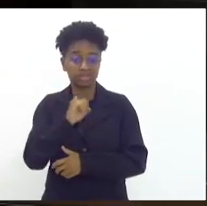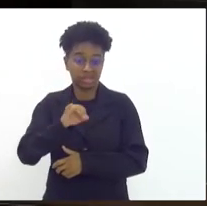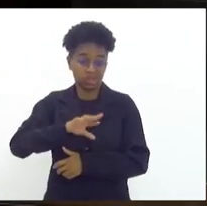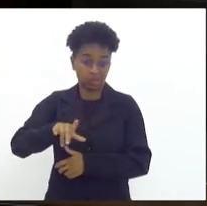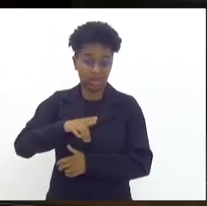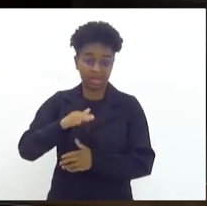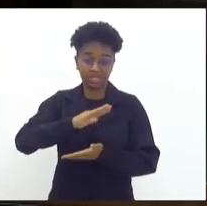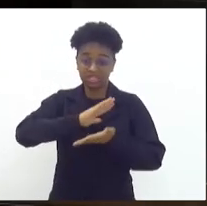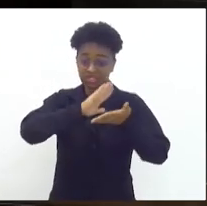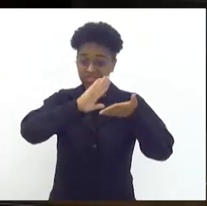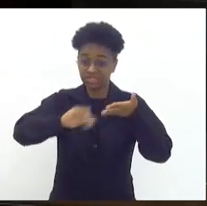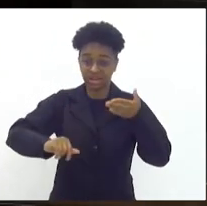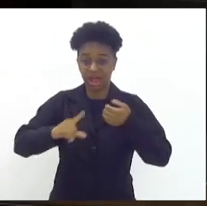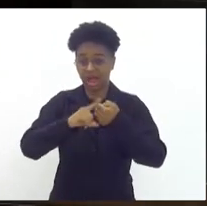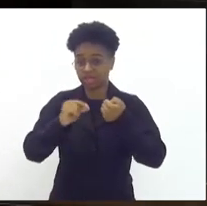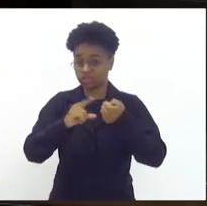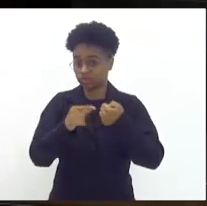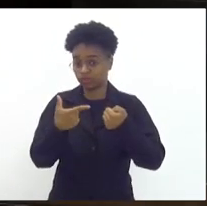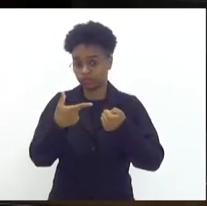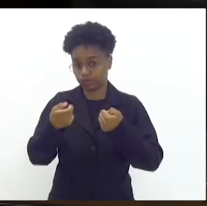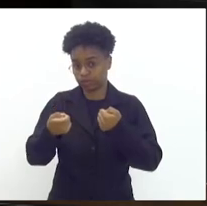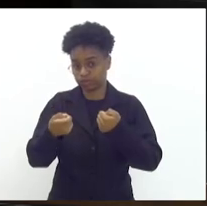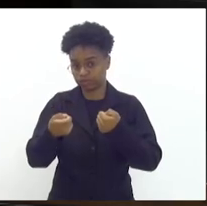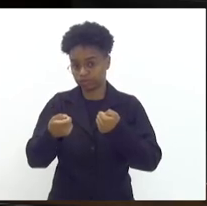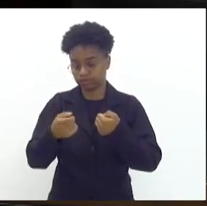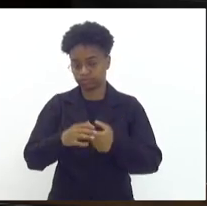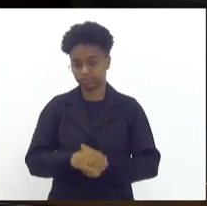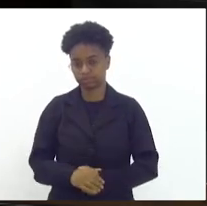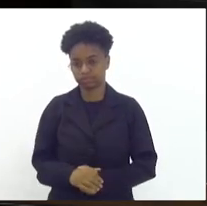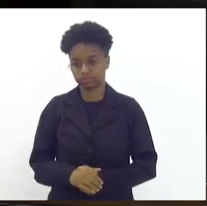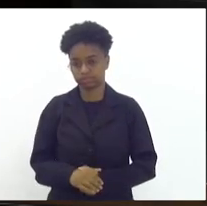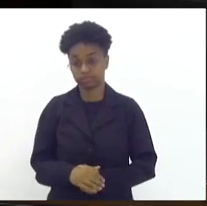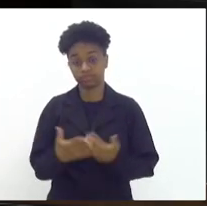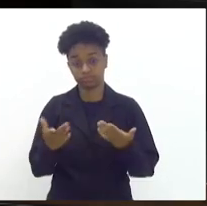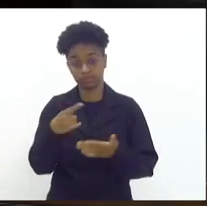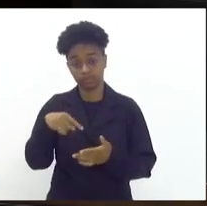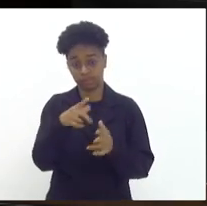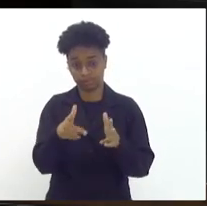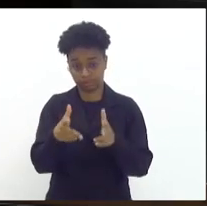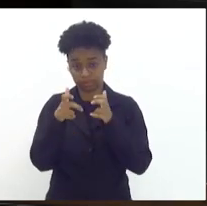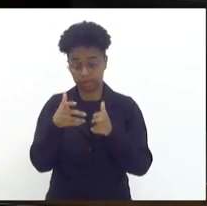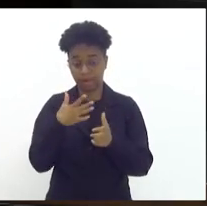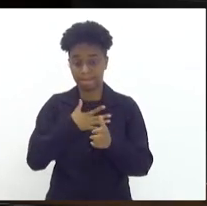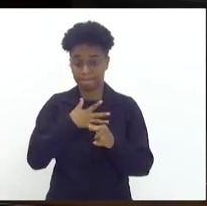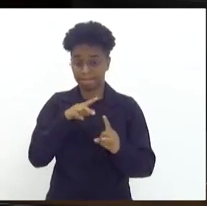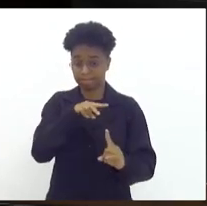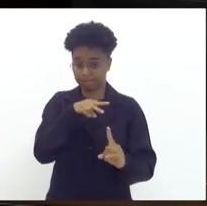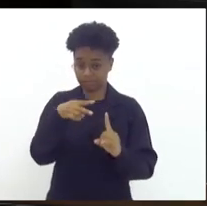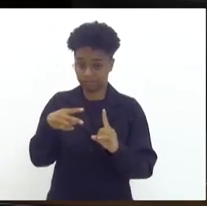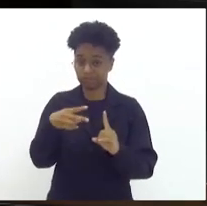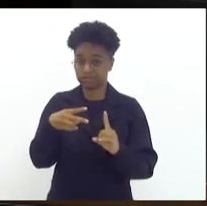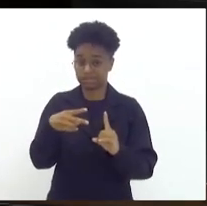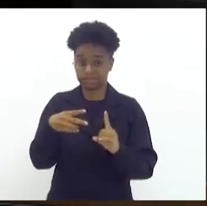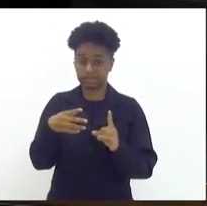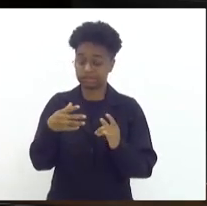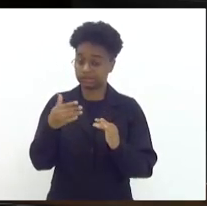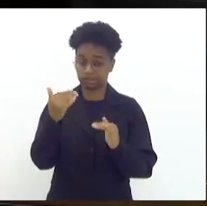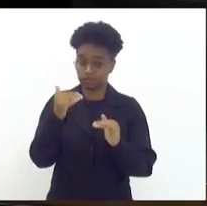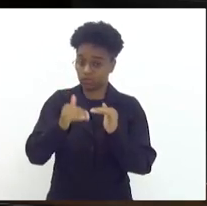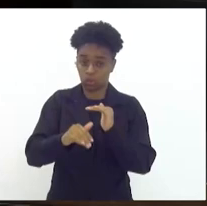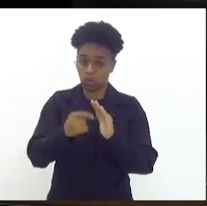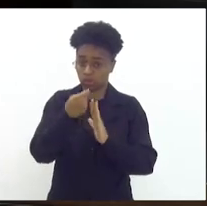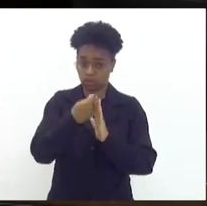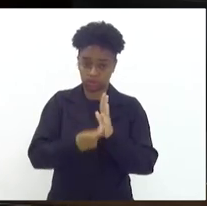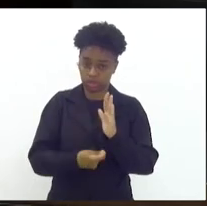20 do da PEC 45 Então como vocês vêm eu tenho uma visão bastante crítica ao texto eu acho que